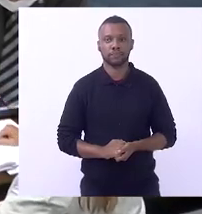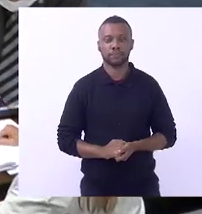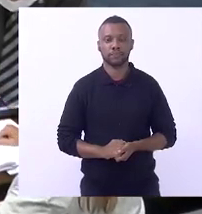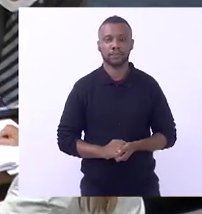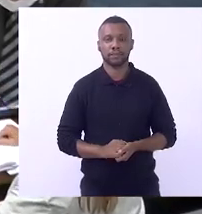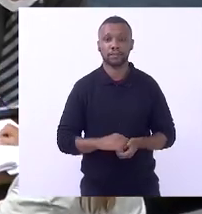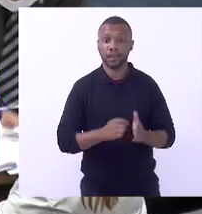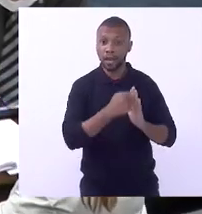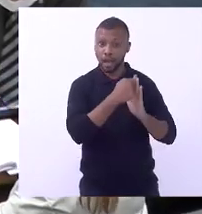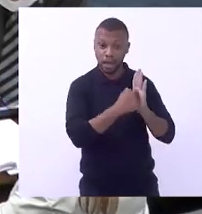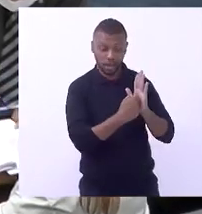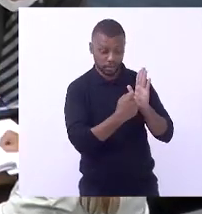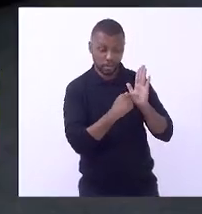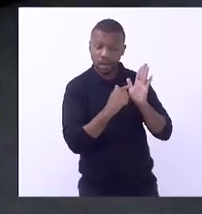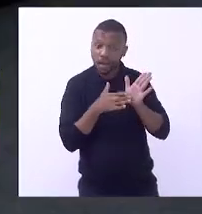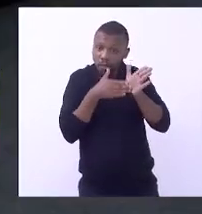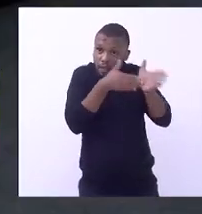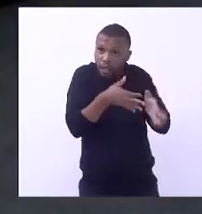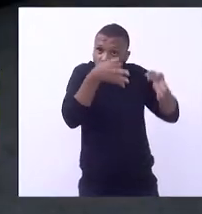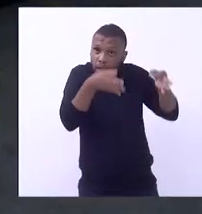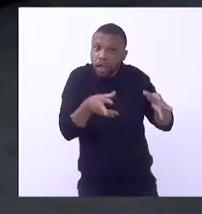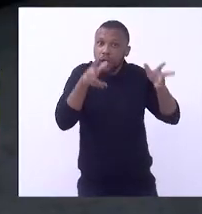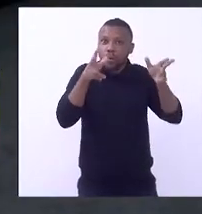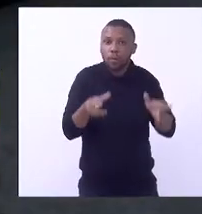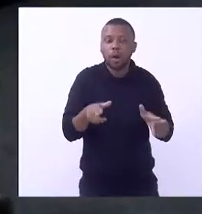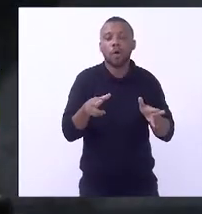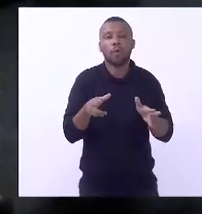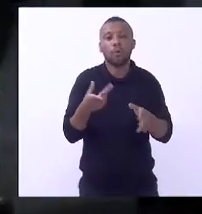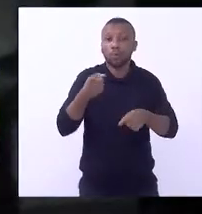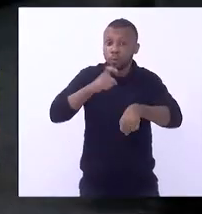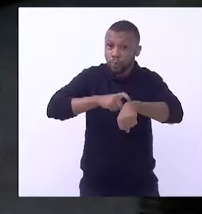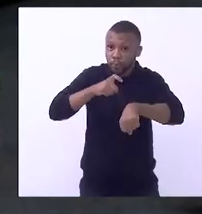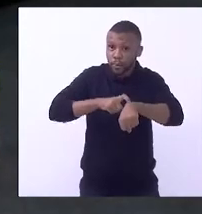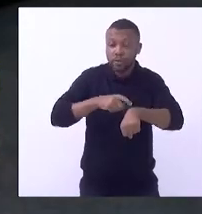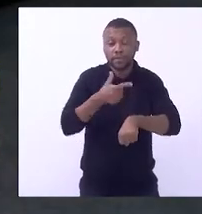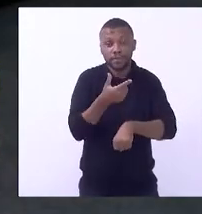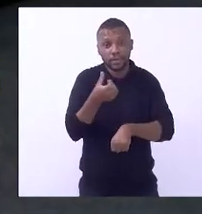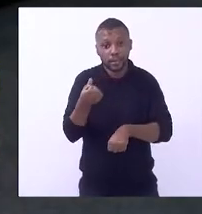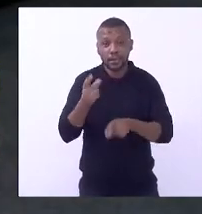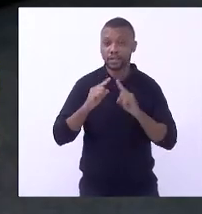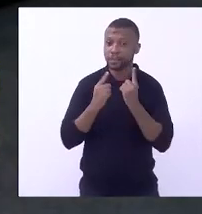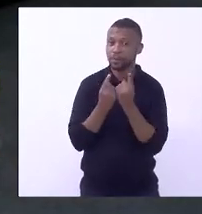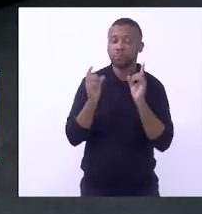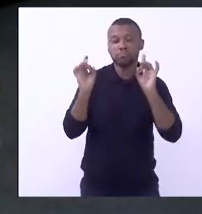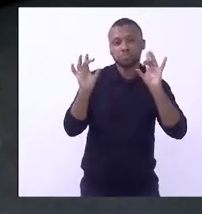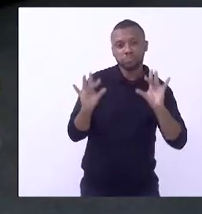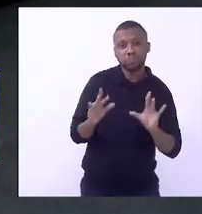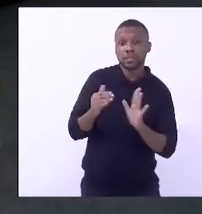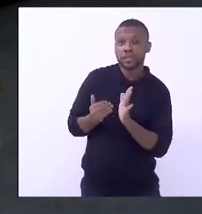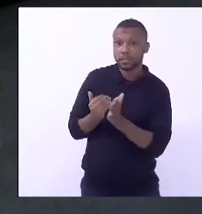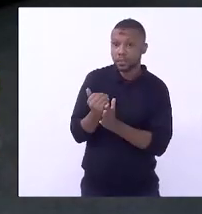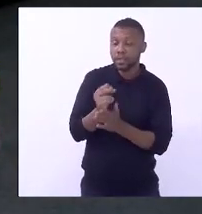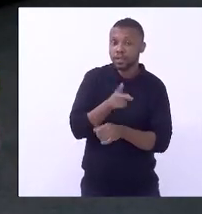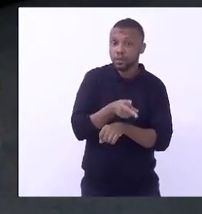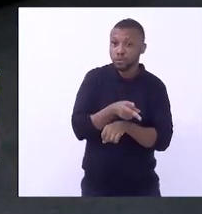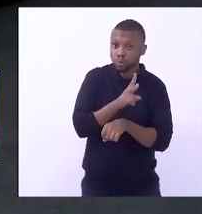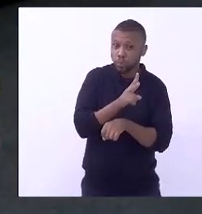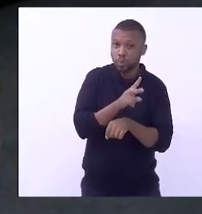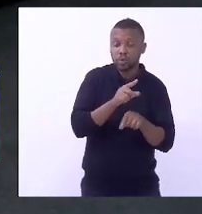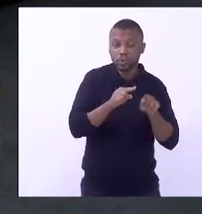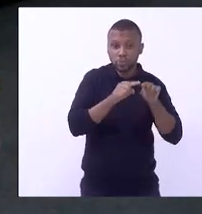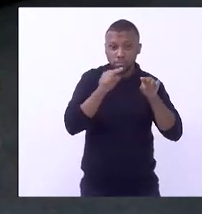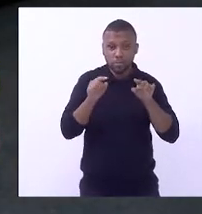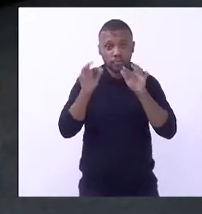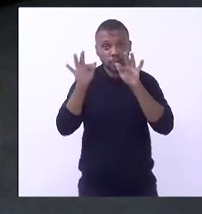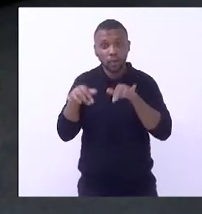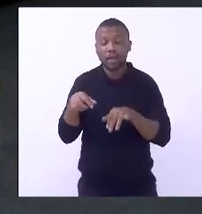A ata reflete com exatidão o ocorrido na 26ª sessão ordinária, que iniciada às 14 horas, encerrou-se